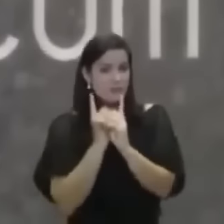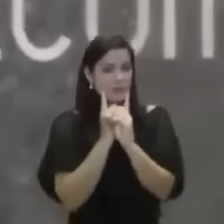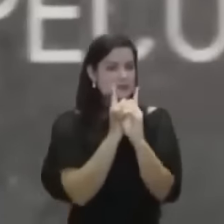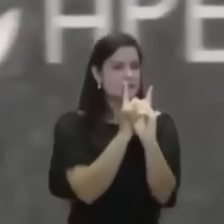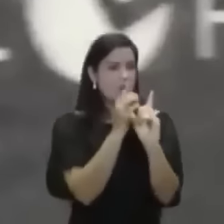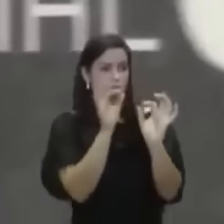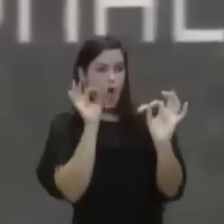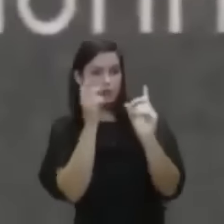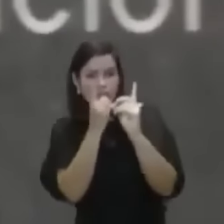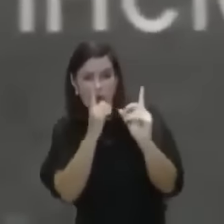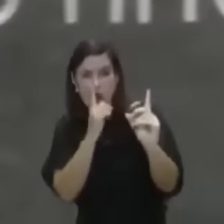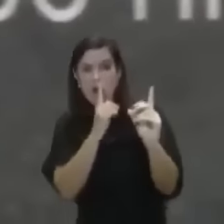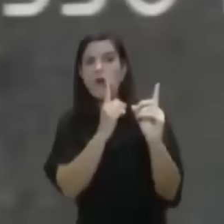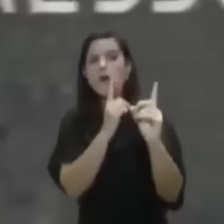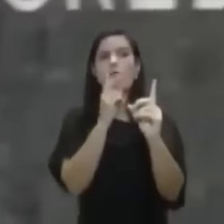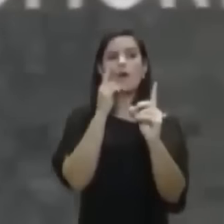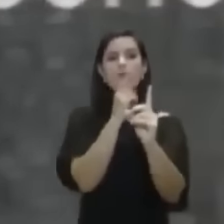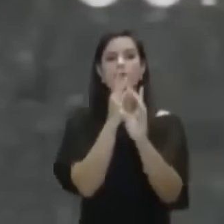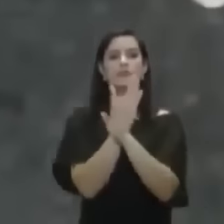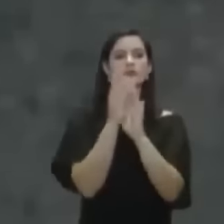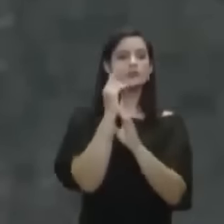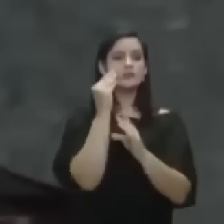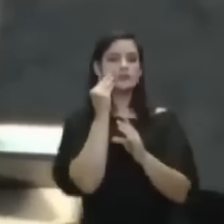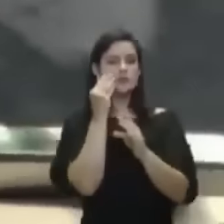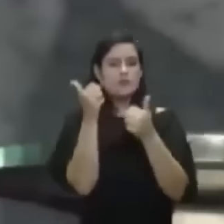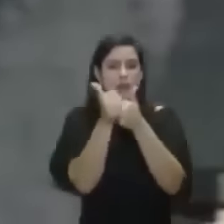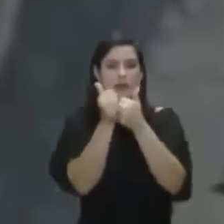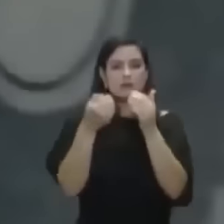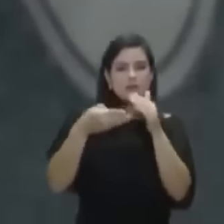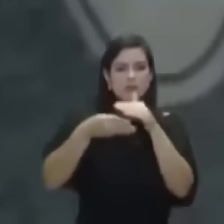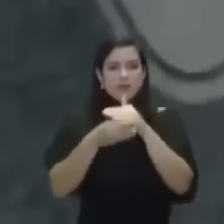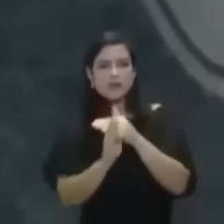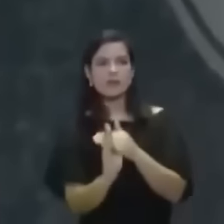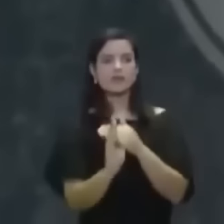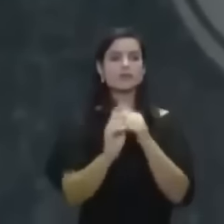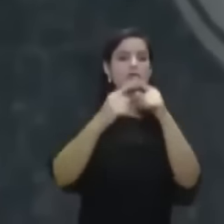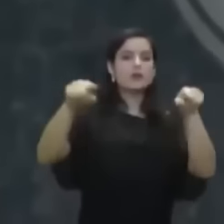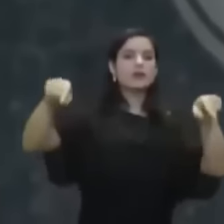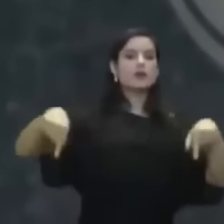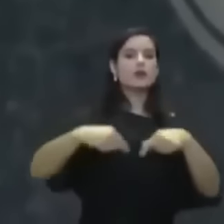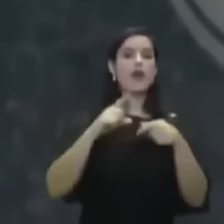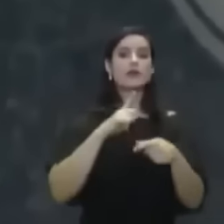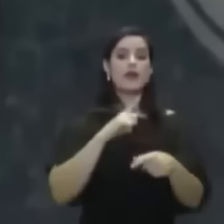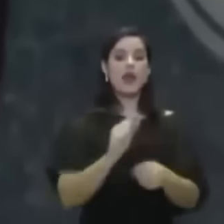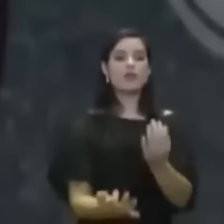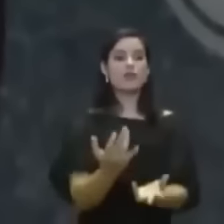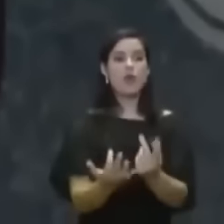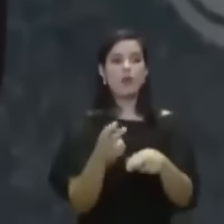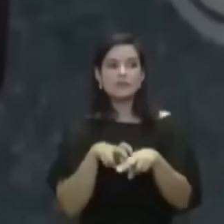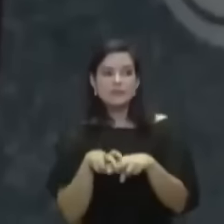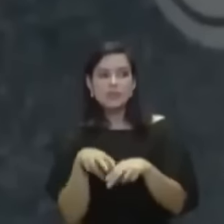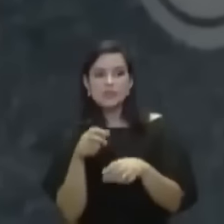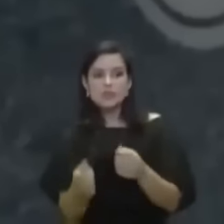sacerdote, ele consegue ir lá, bem perto, entra no pátio da casa do sumo sacerdote, tem um braseiro, uma fogueira, ele fica